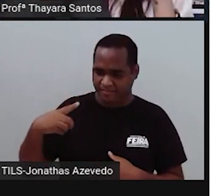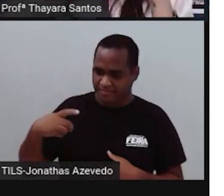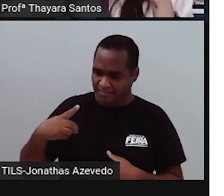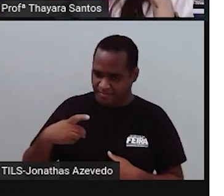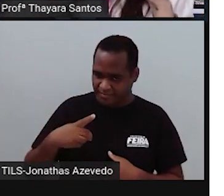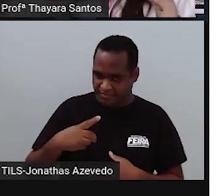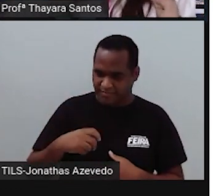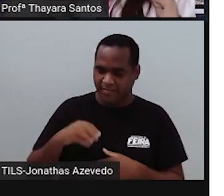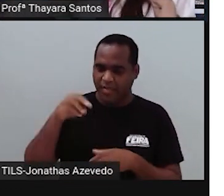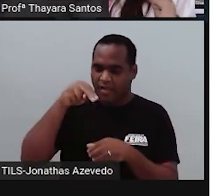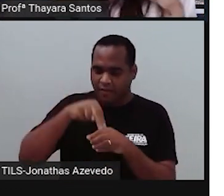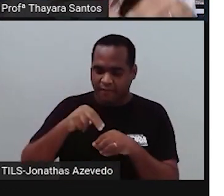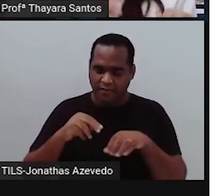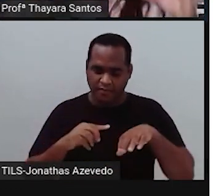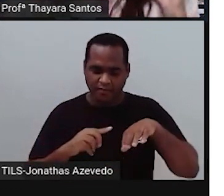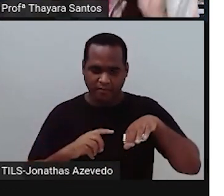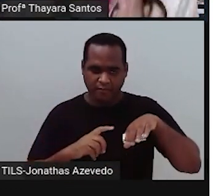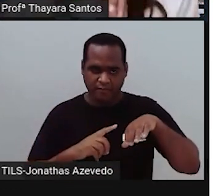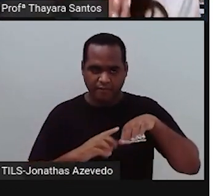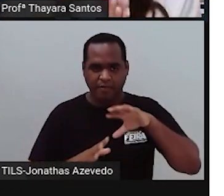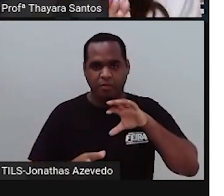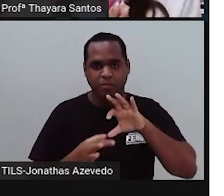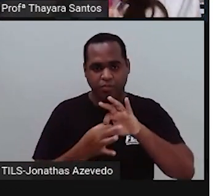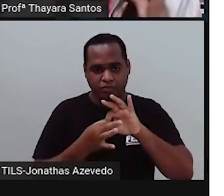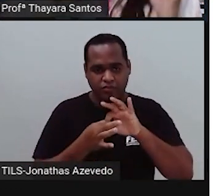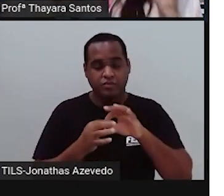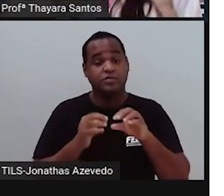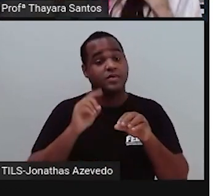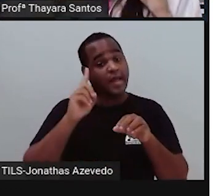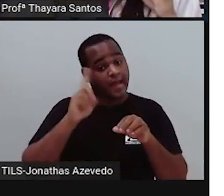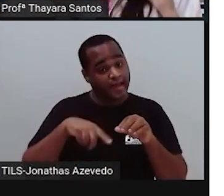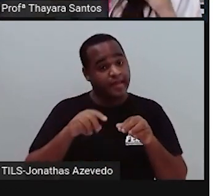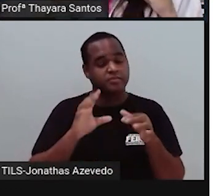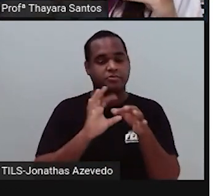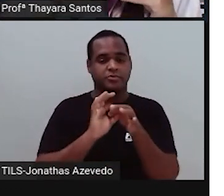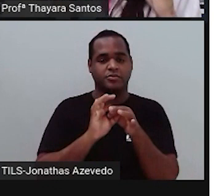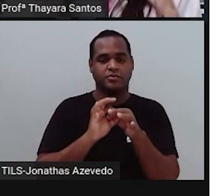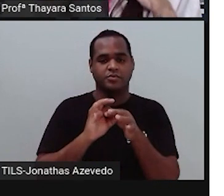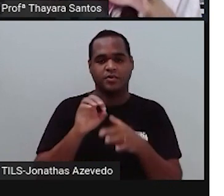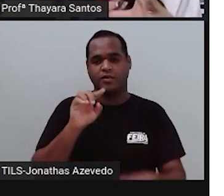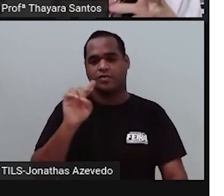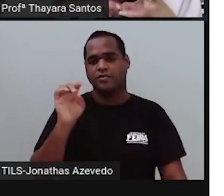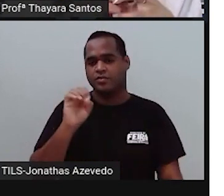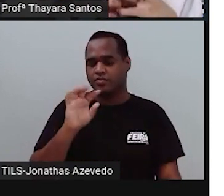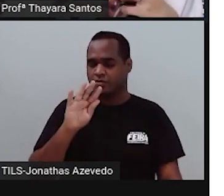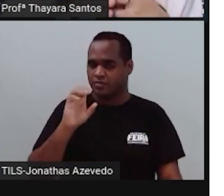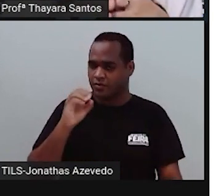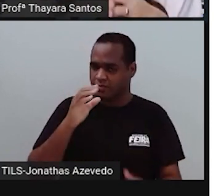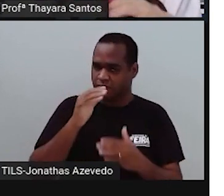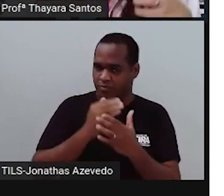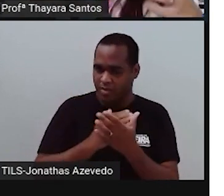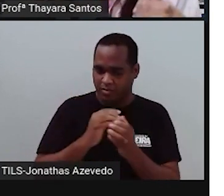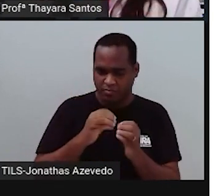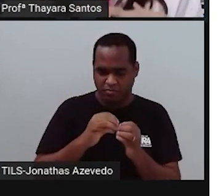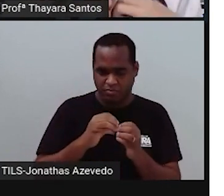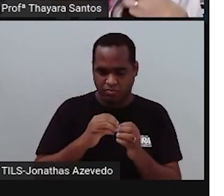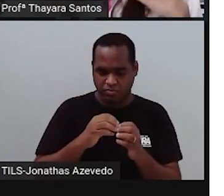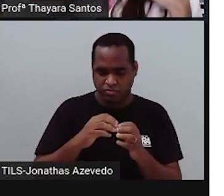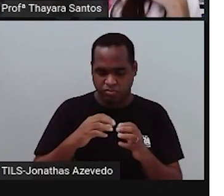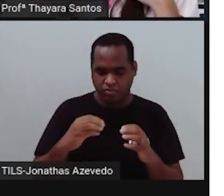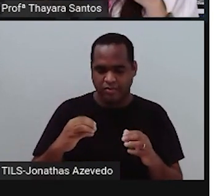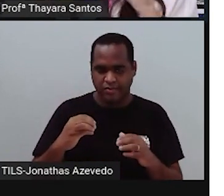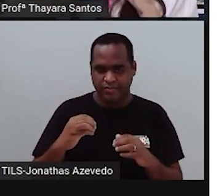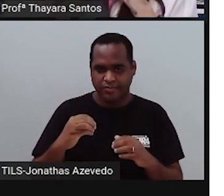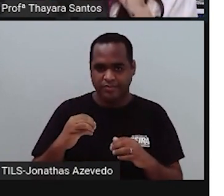se fusiona com o núcleo do ovócito, aquela célula ali já é o zigoto e ele começa a se dividir. Primeiro, ele